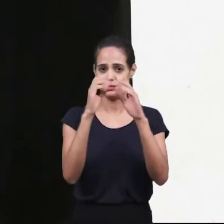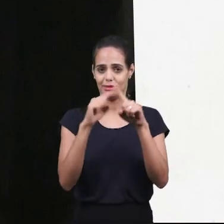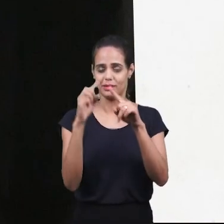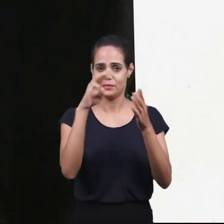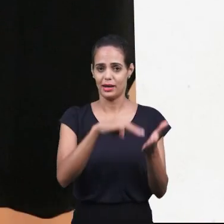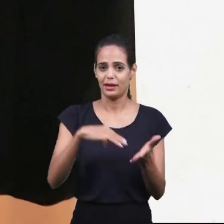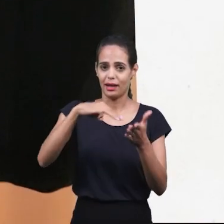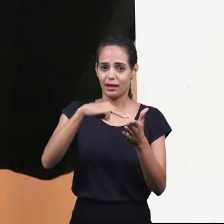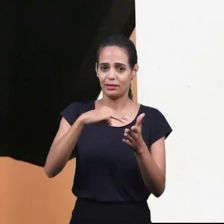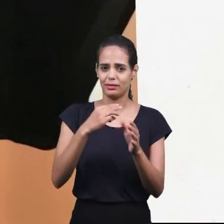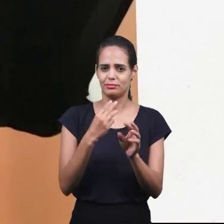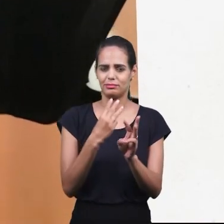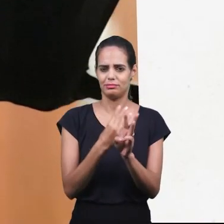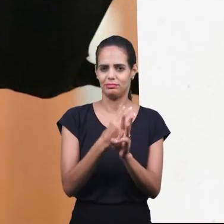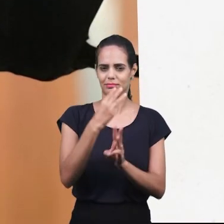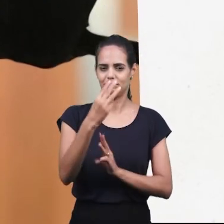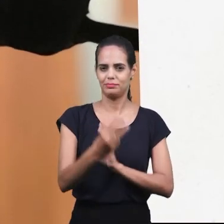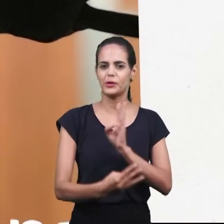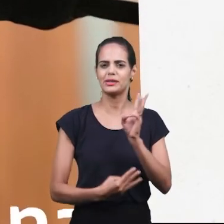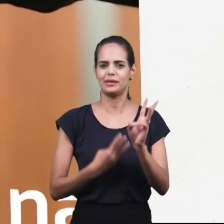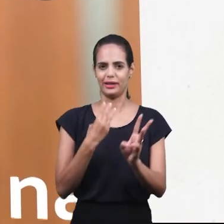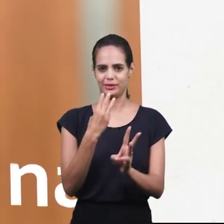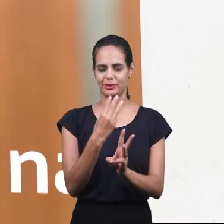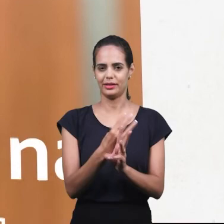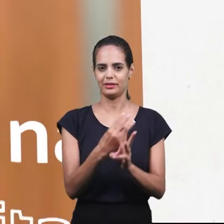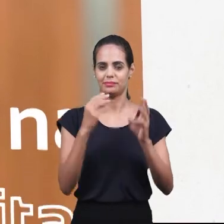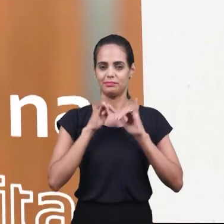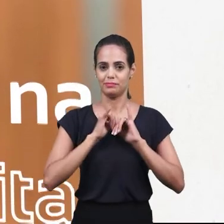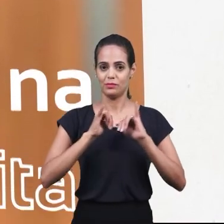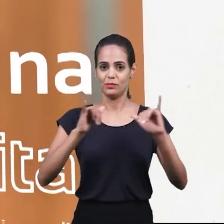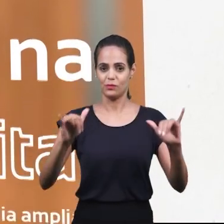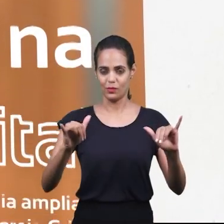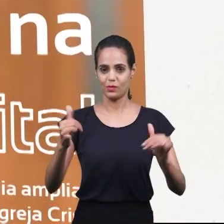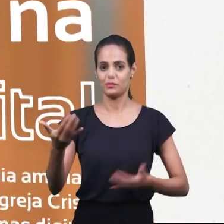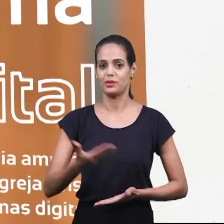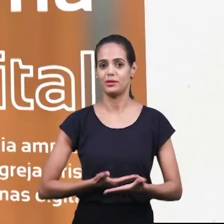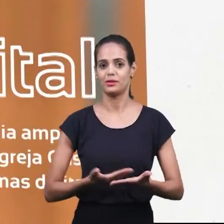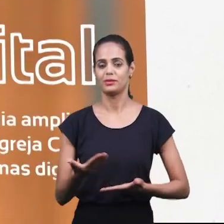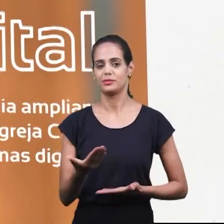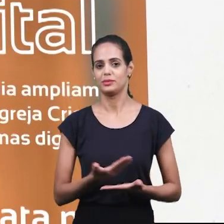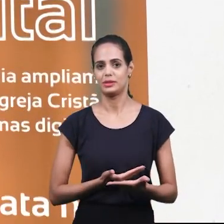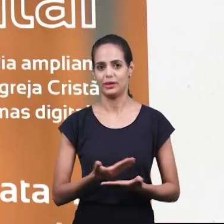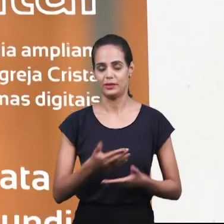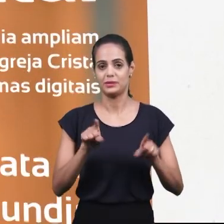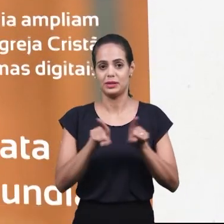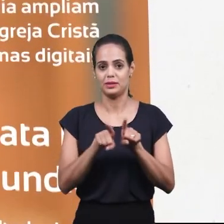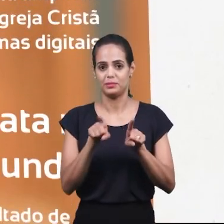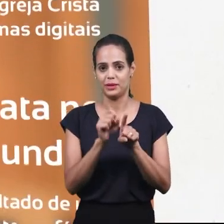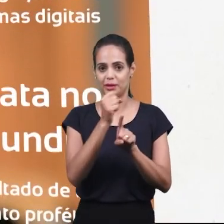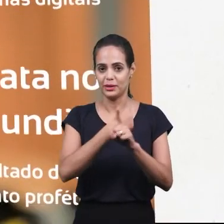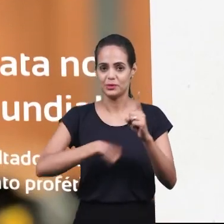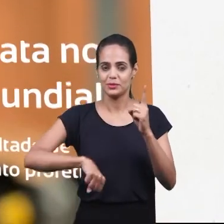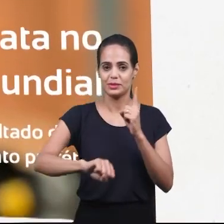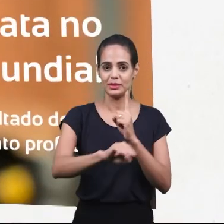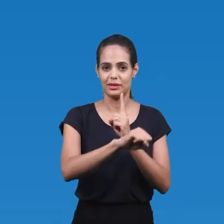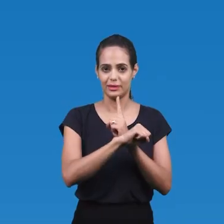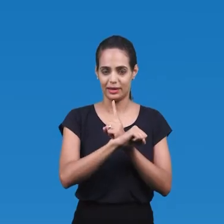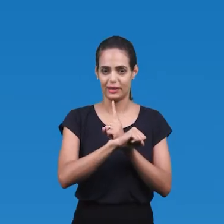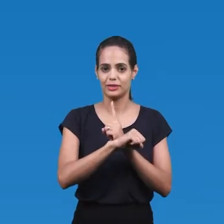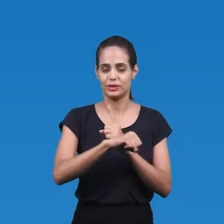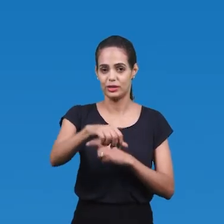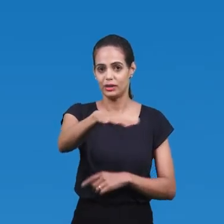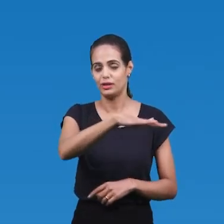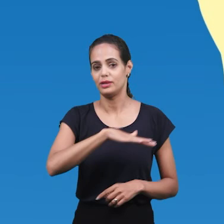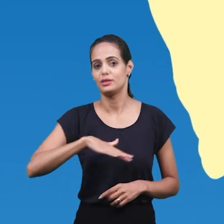periodicidade trimestral, chega neste momento para informar aos membros da Igreja Cristã Maranata e à sociedade em geral